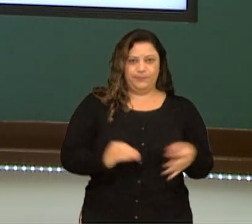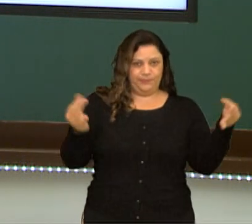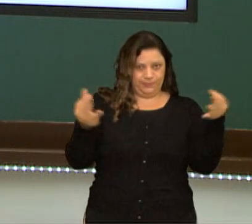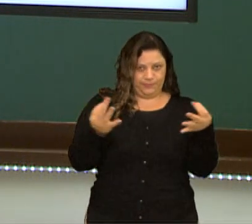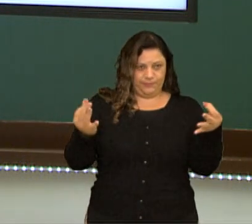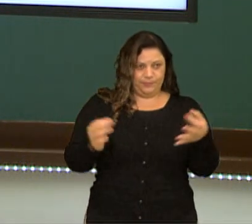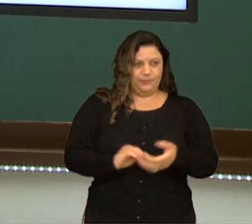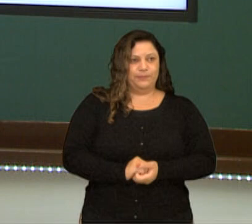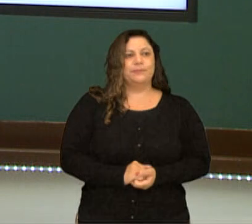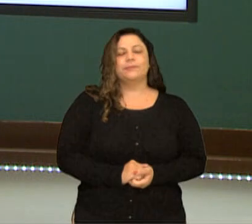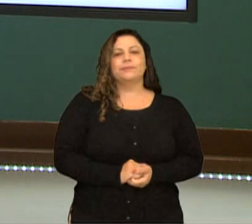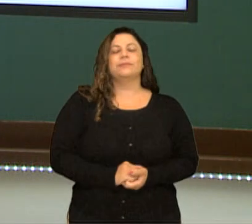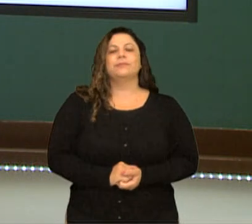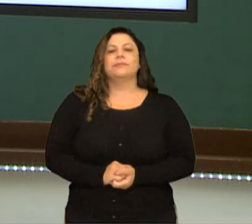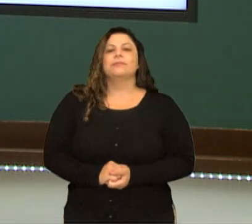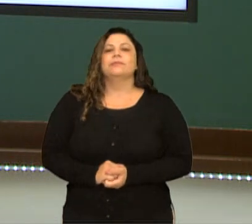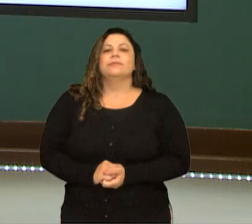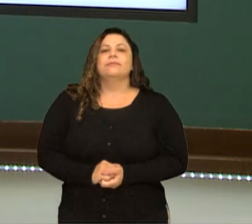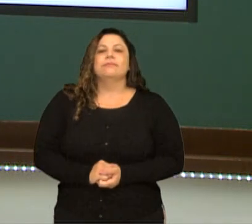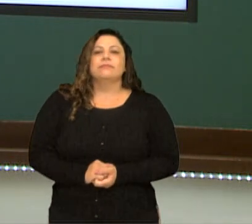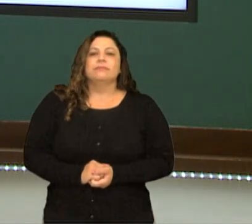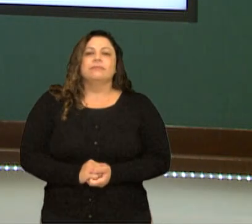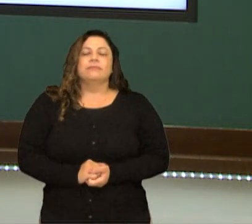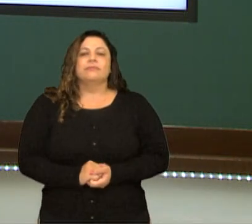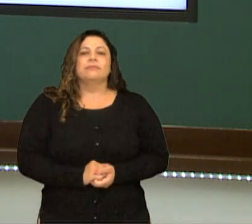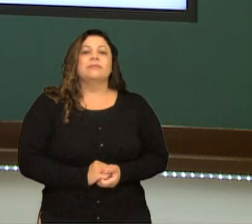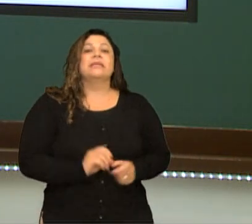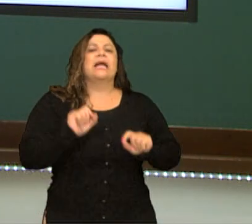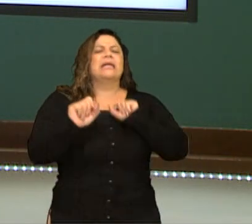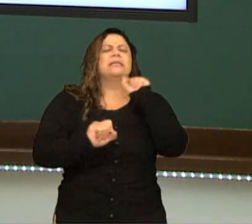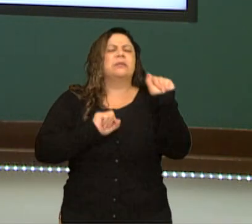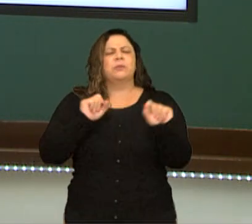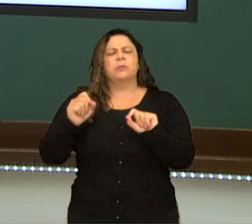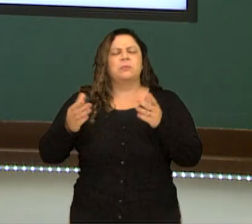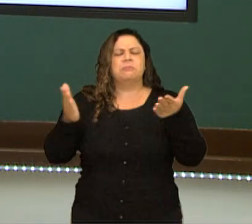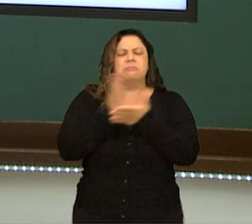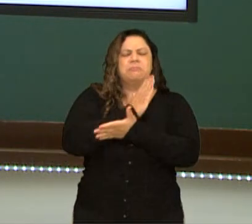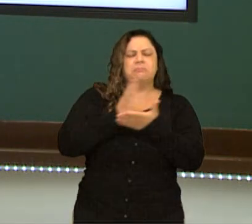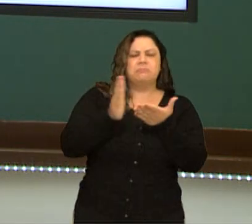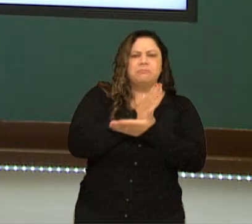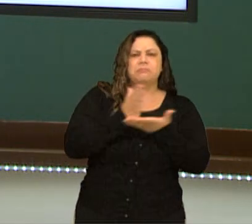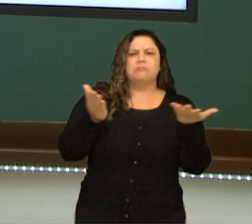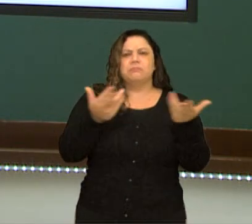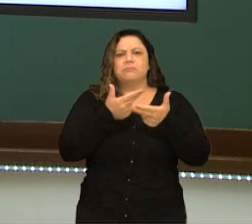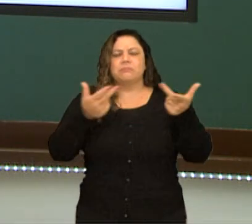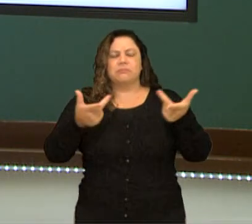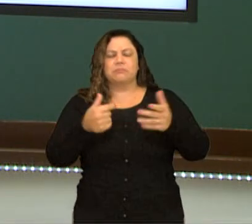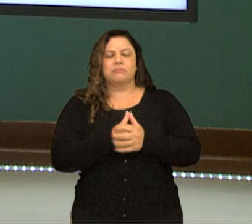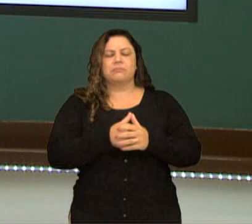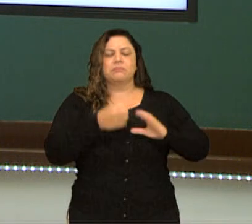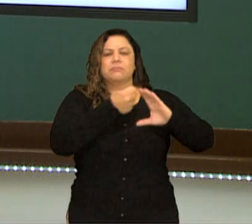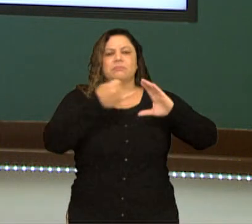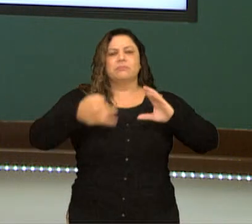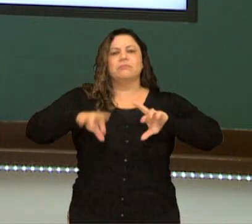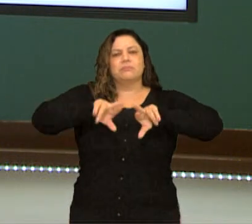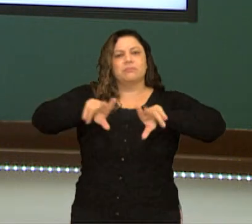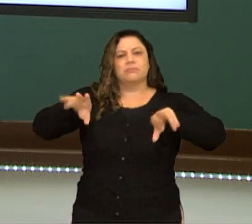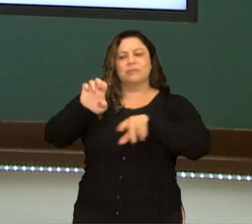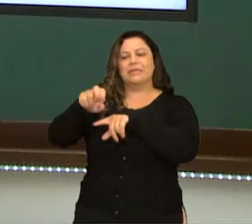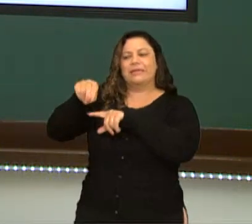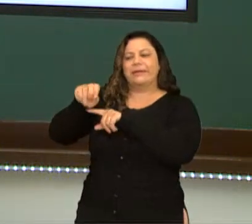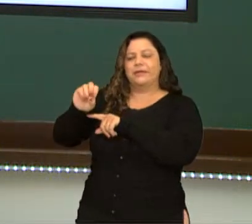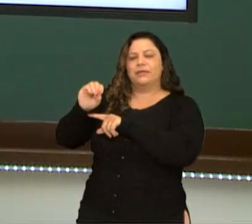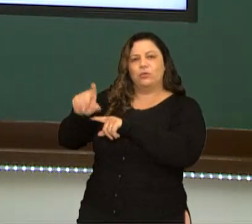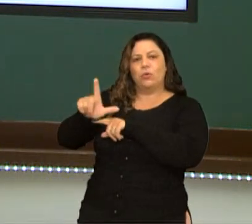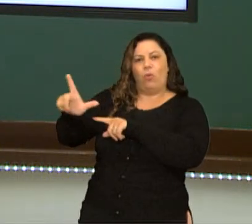perfeito. Agora, algumas aplicações de algumas substâncias classificadas como enol. Nós temos